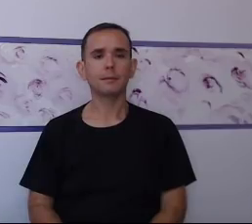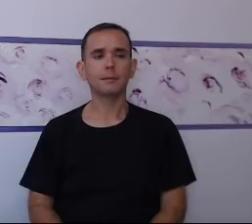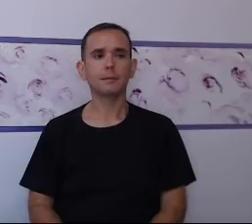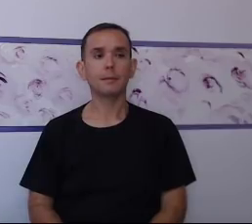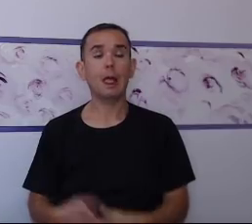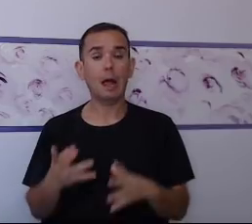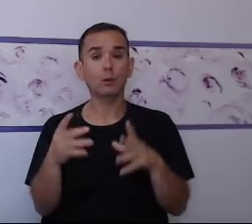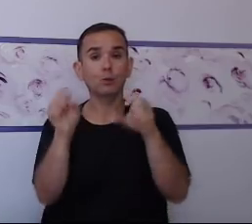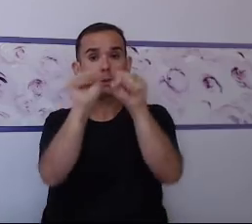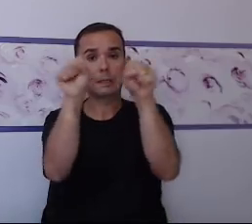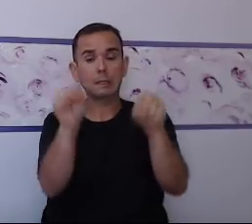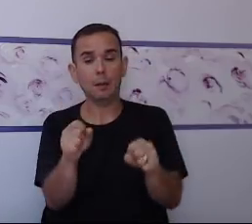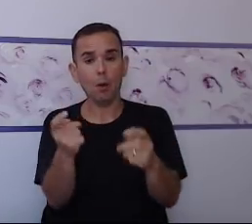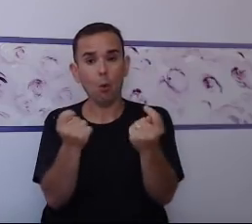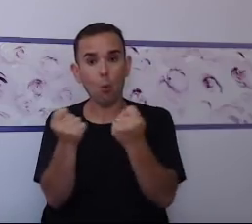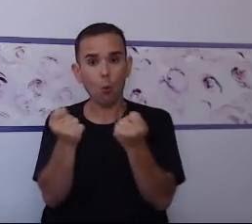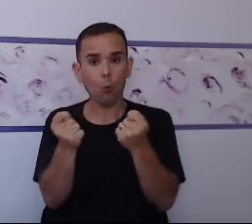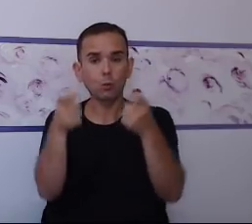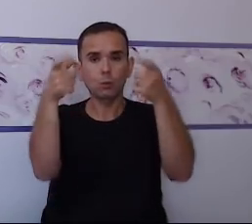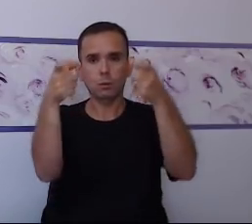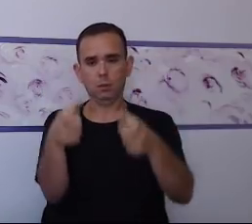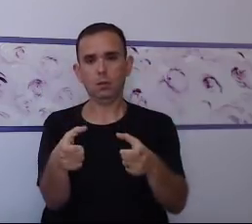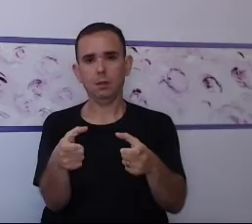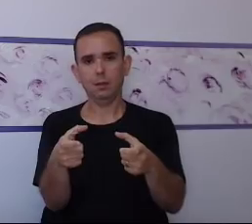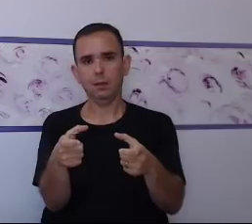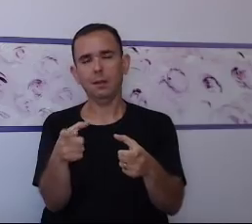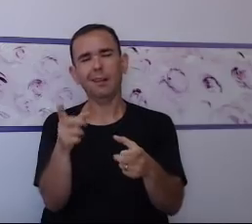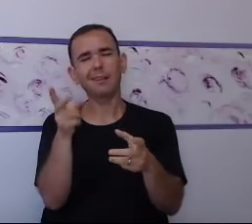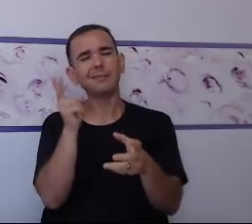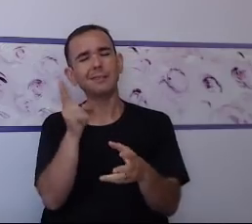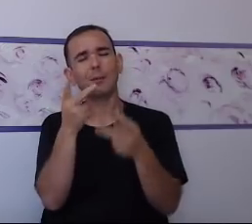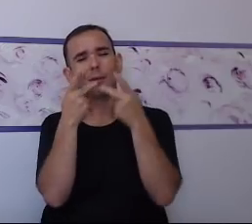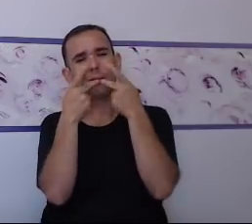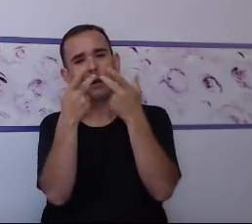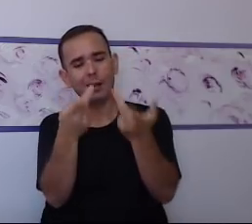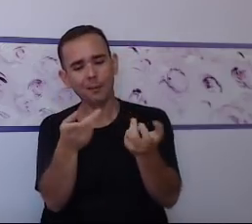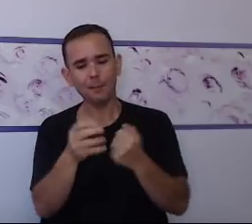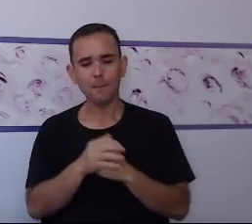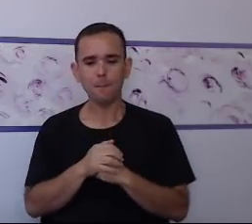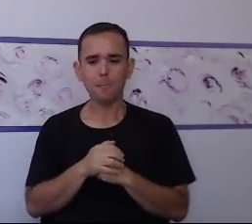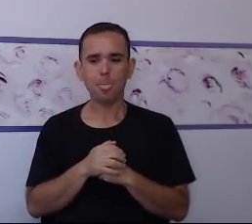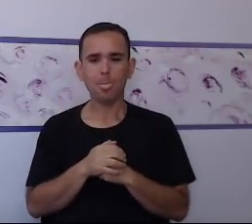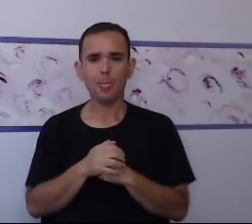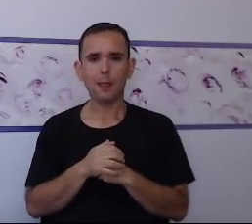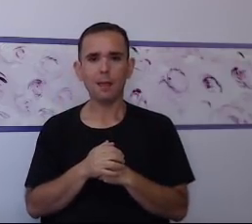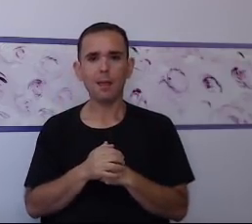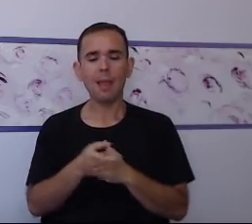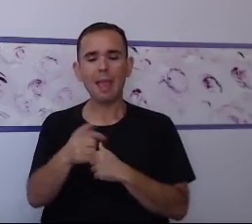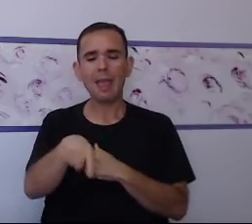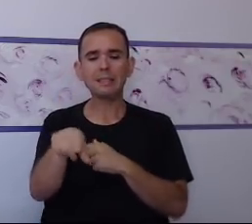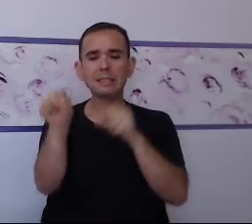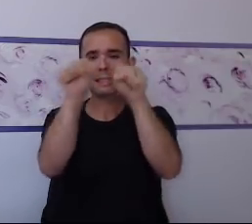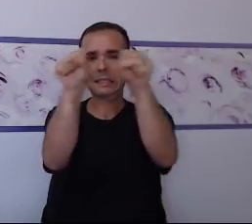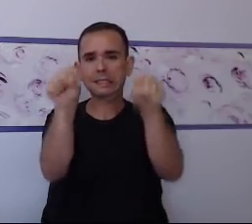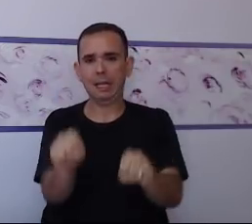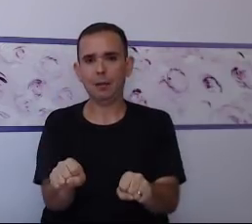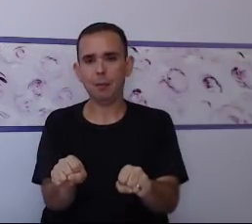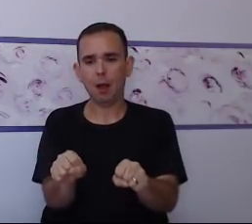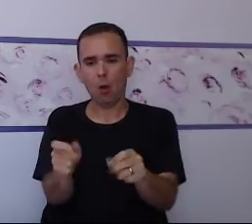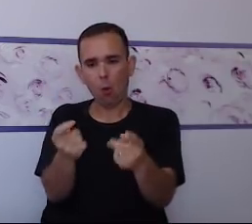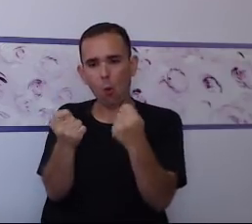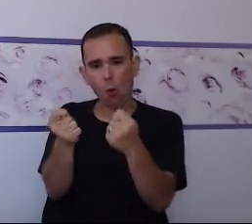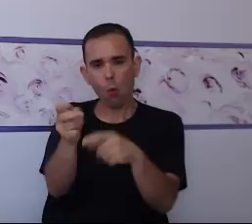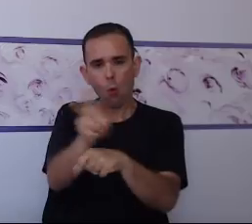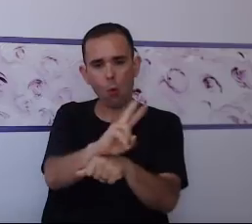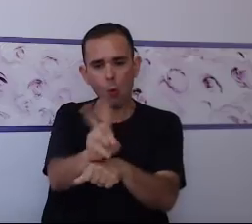O sistema de controle de ambientes. Eu costumo brincar sempre, né? Assim, esse sistema de controle de ambientes, ele é sonho de consumos